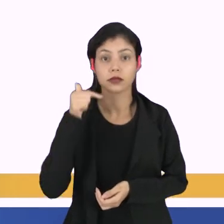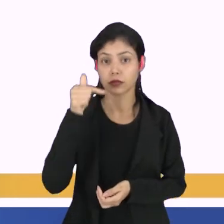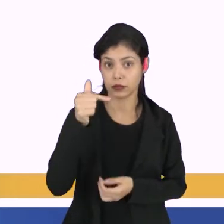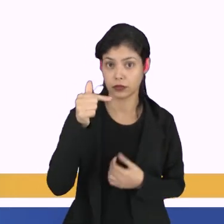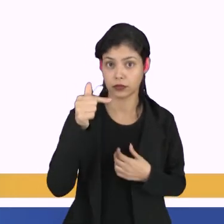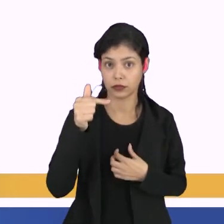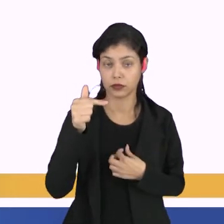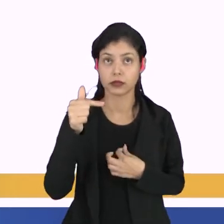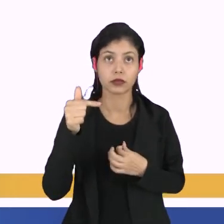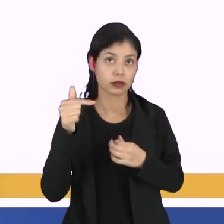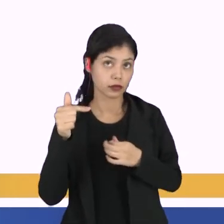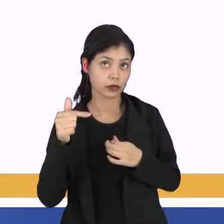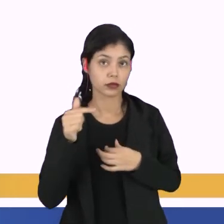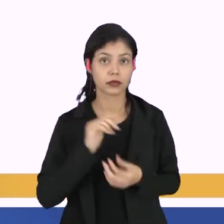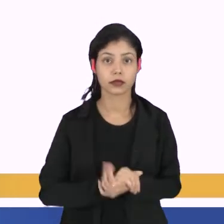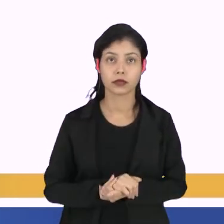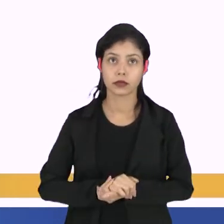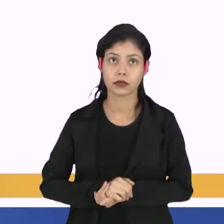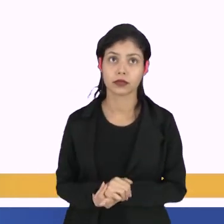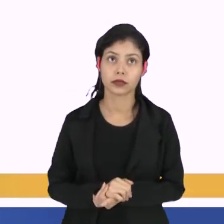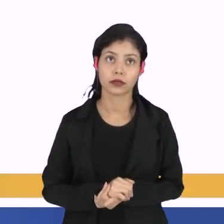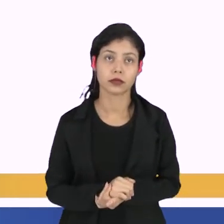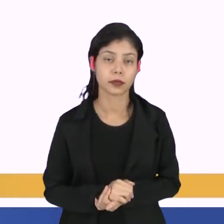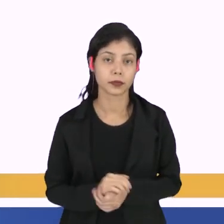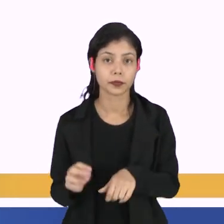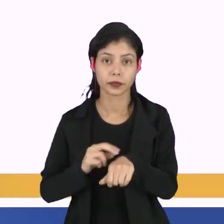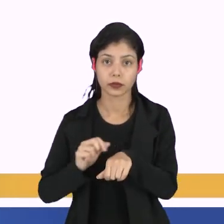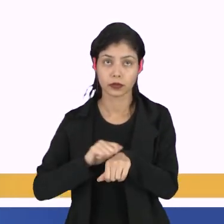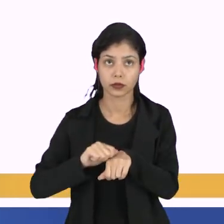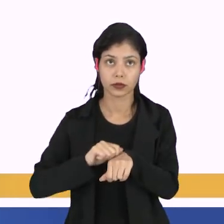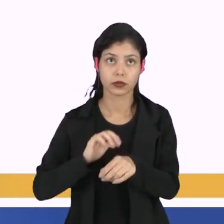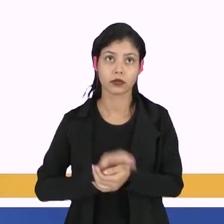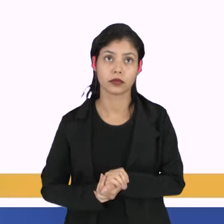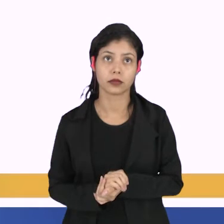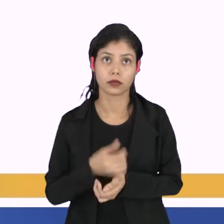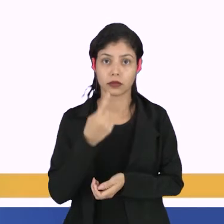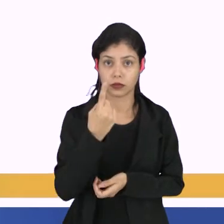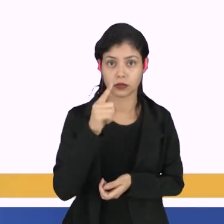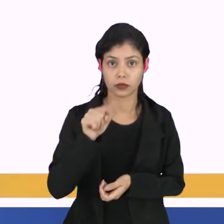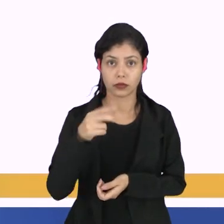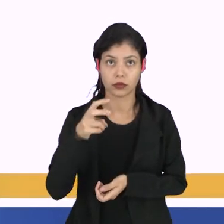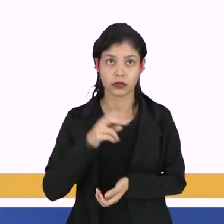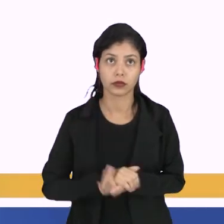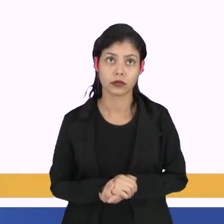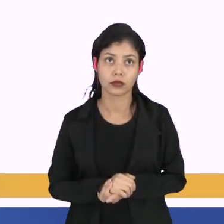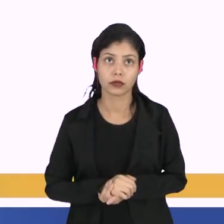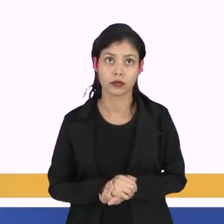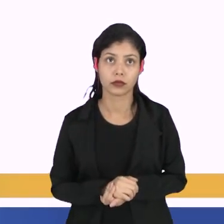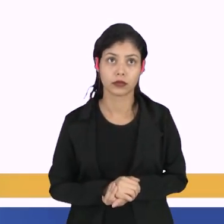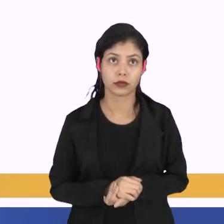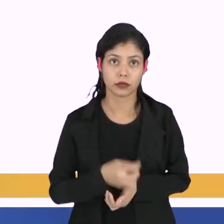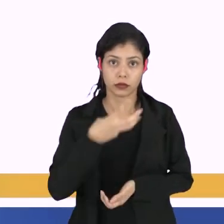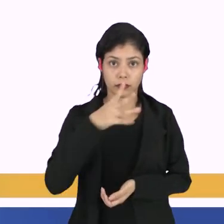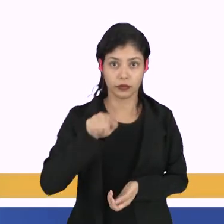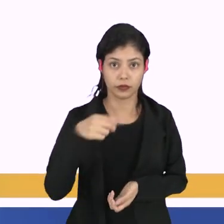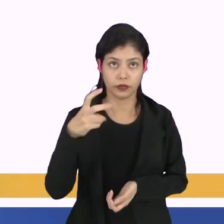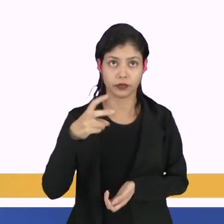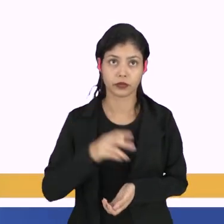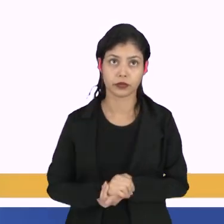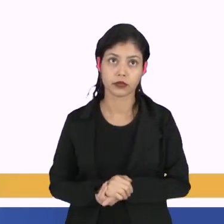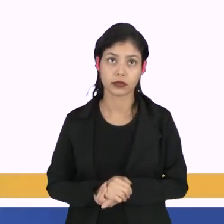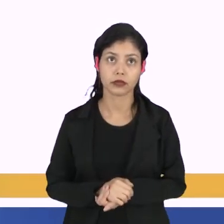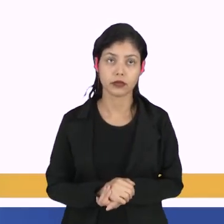7 camisolas e meia, né? No preto, nós temos 1,5. No branco, nós temos 3,5.